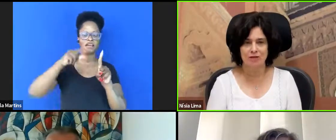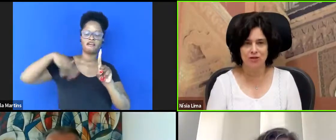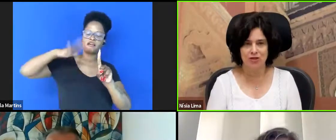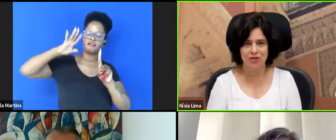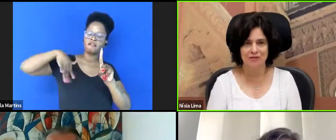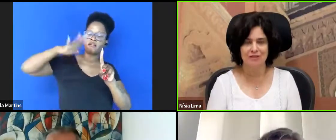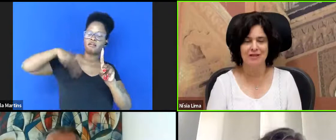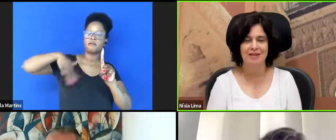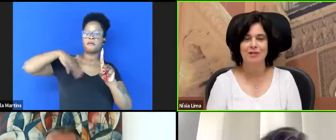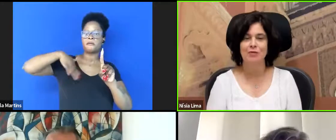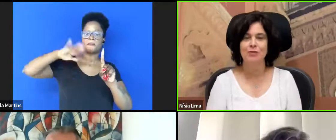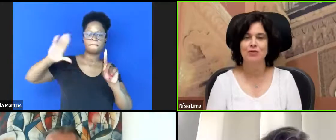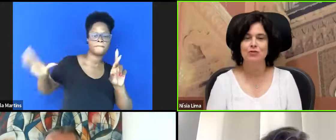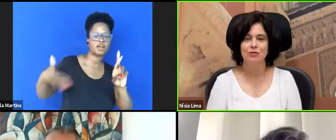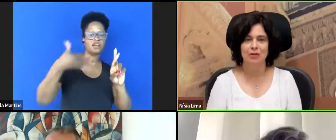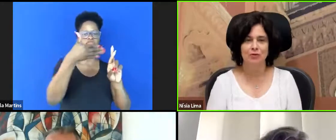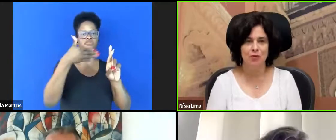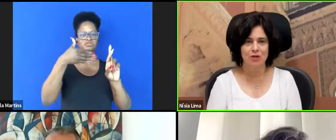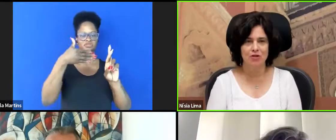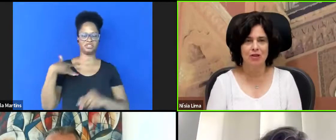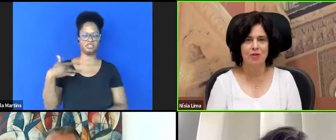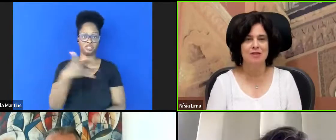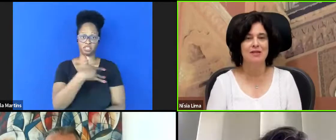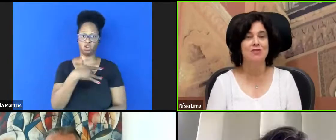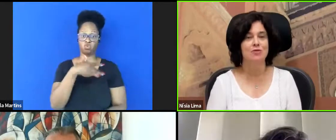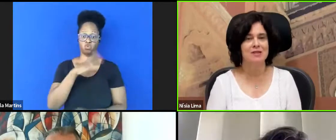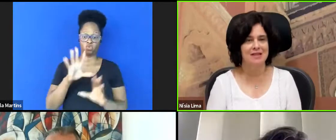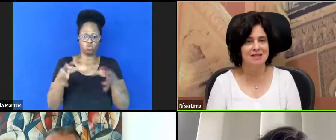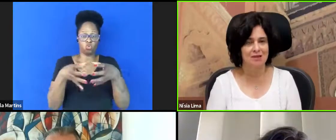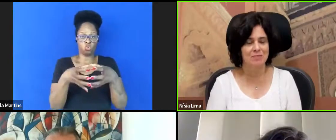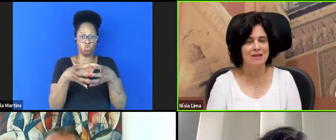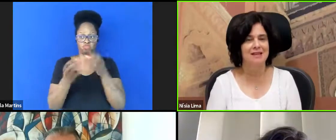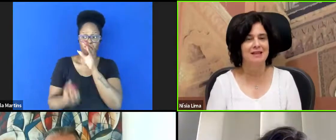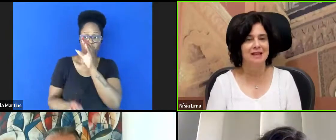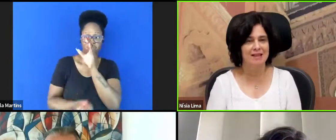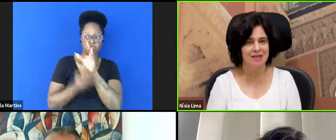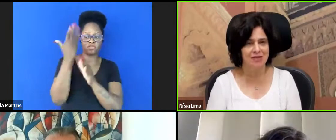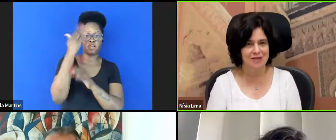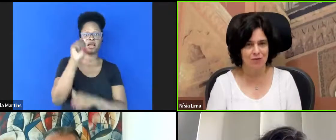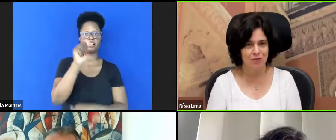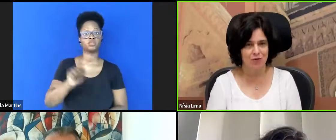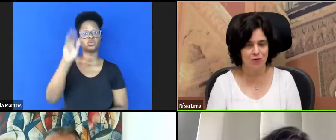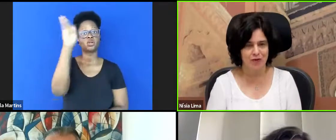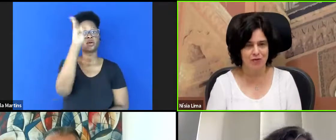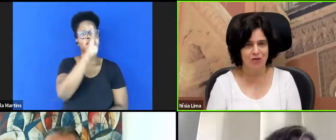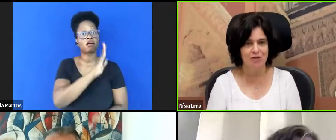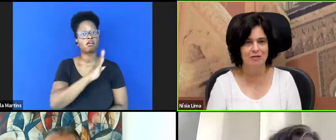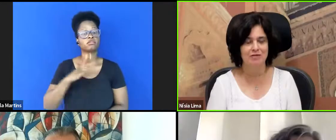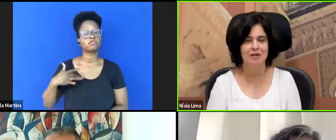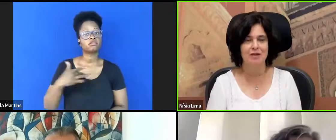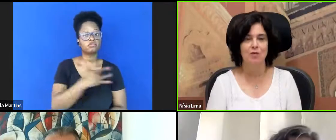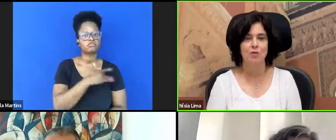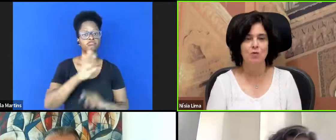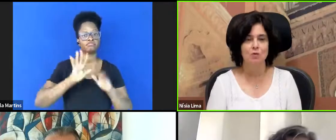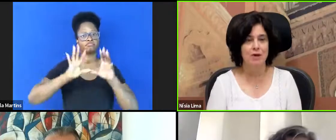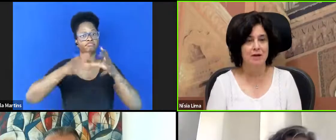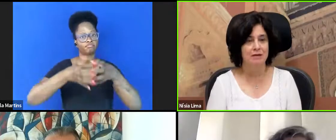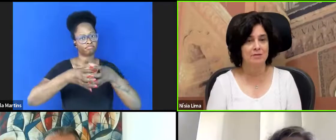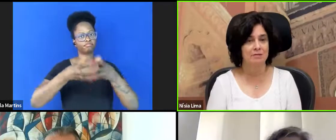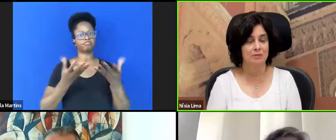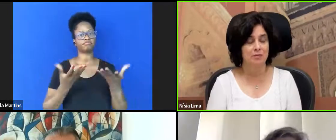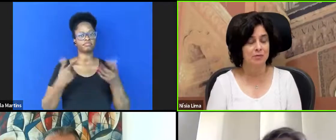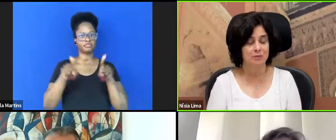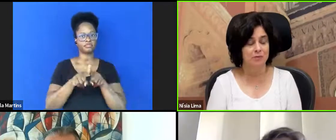saúde coletiva, um dos fundadores da nossa Associação Brasileira de Saúde Coletiva,